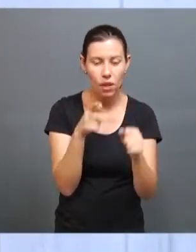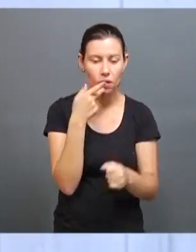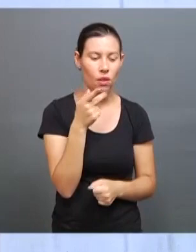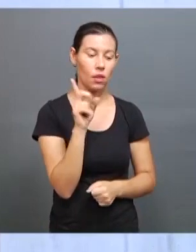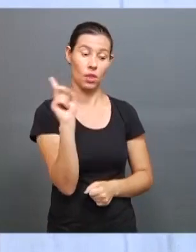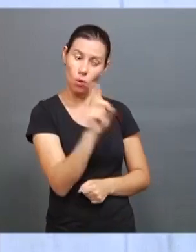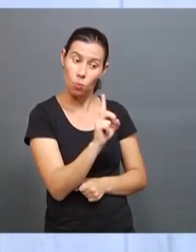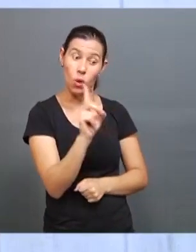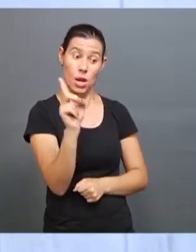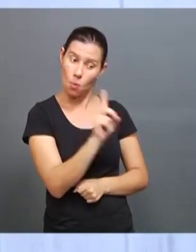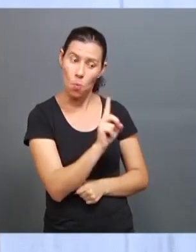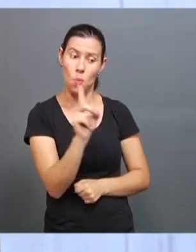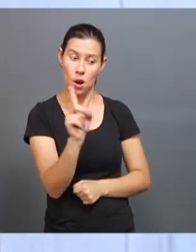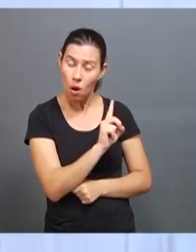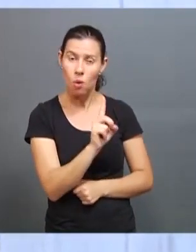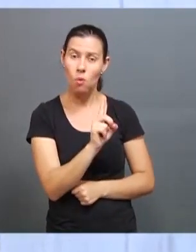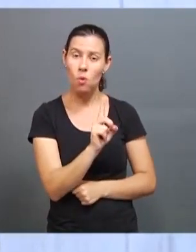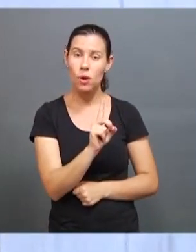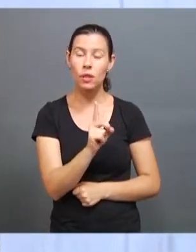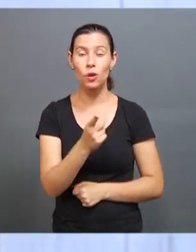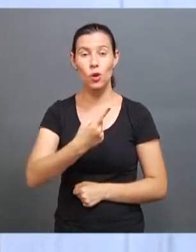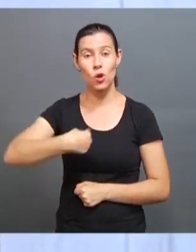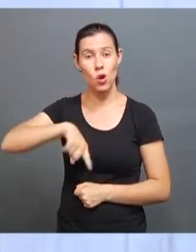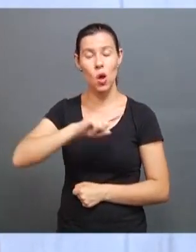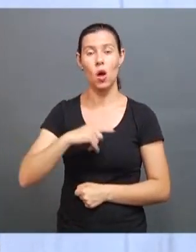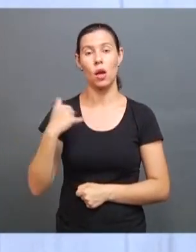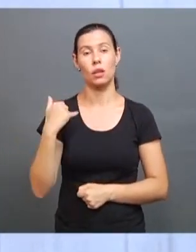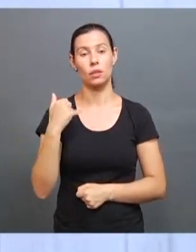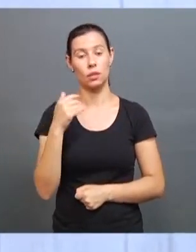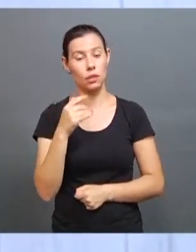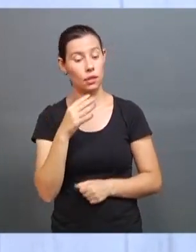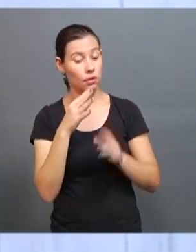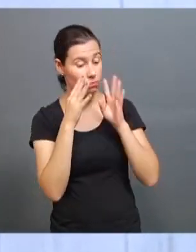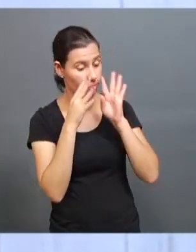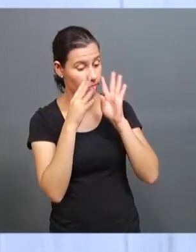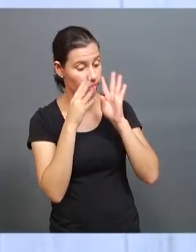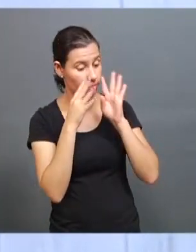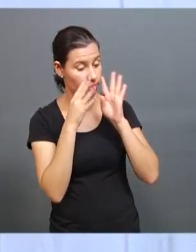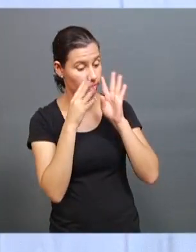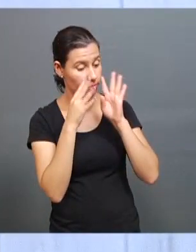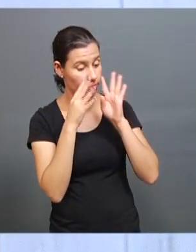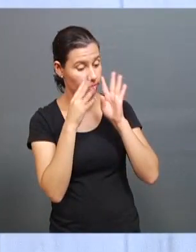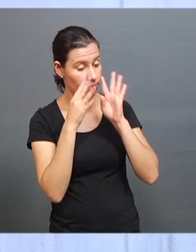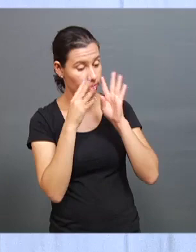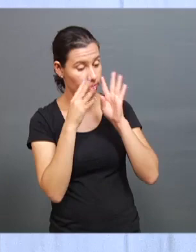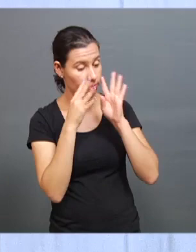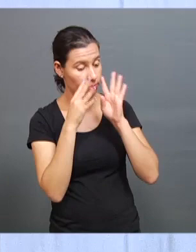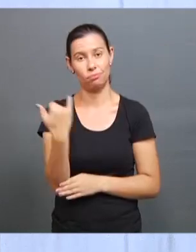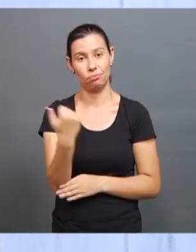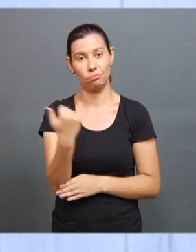assim, a gente que também deu essa importância para a criança. E sim, ela é muito importante, só que assim,